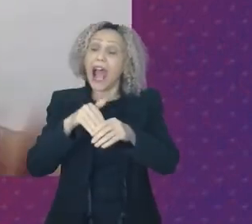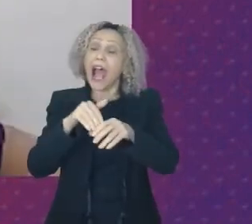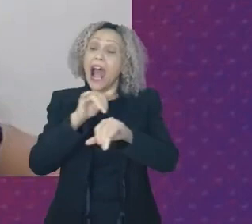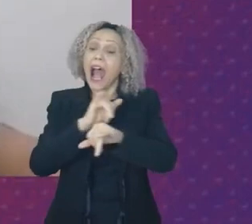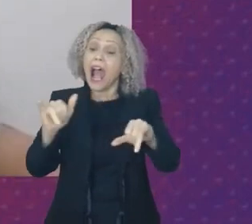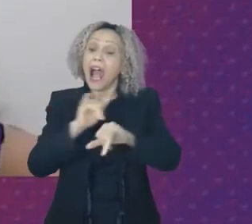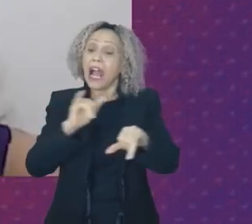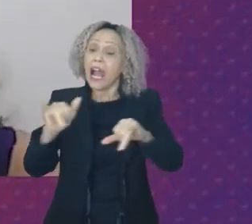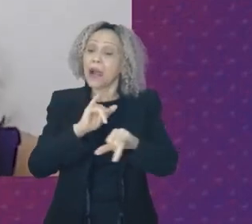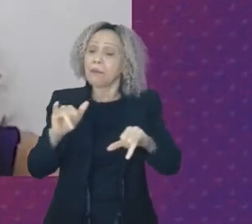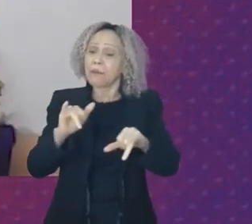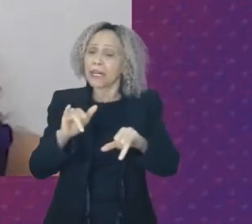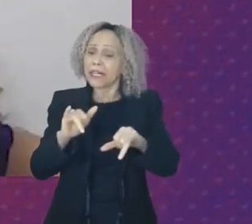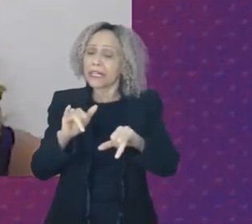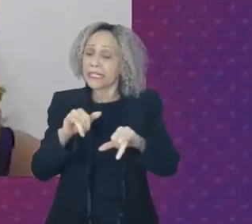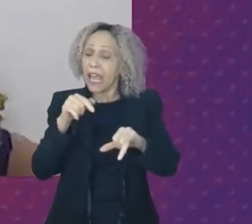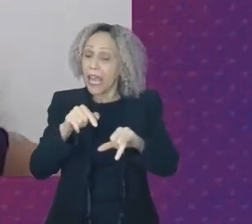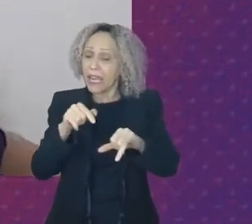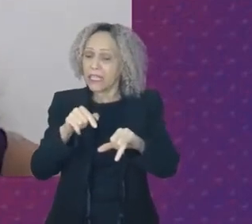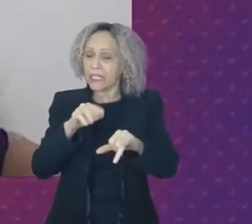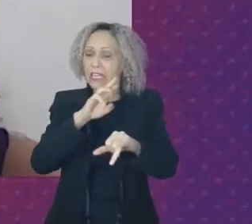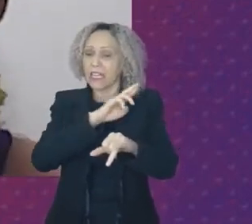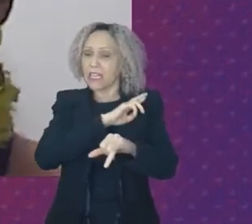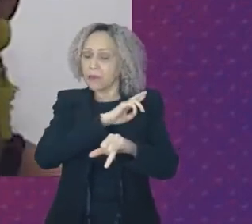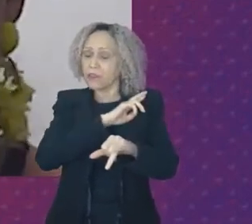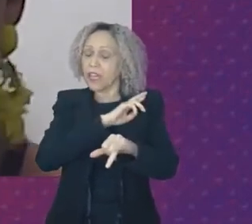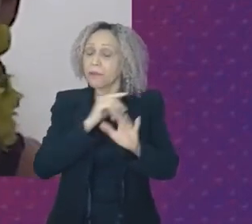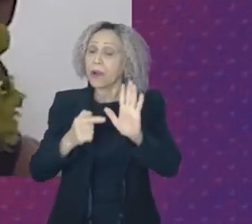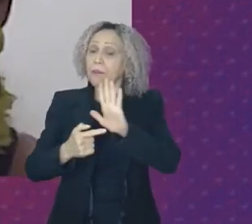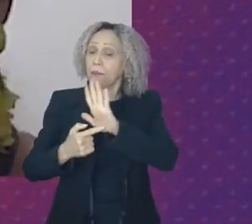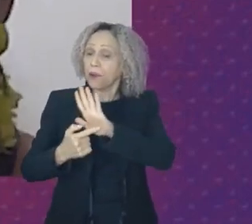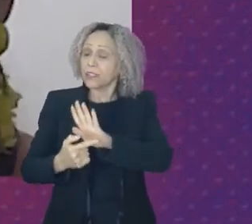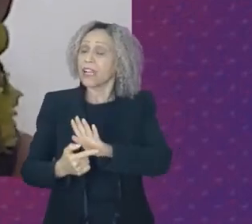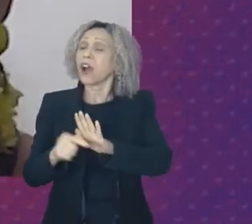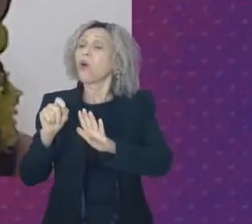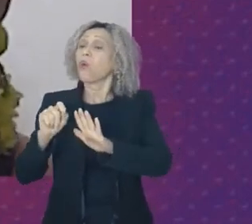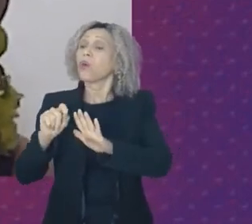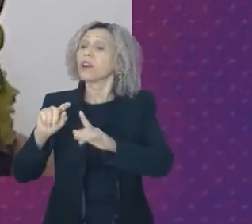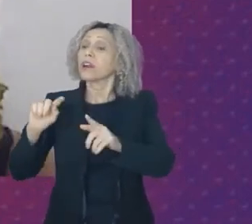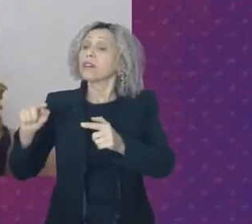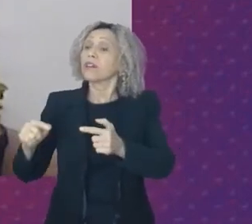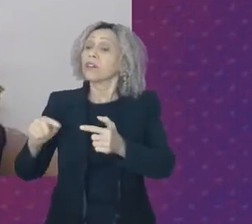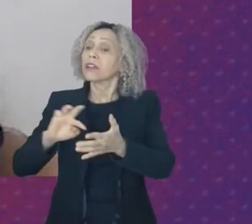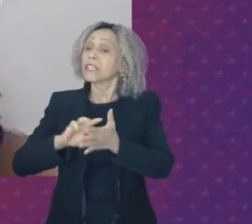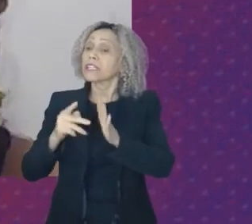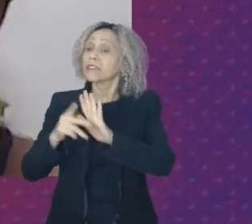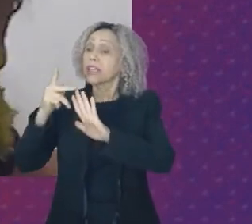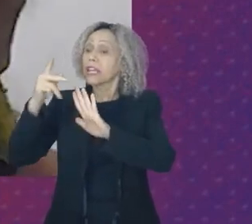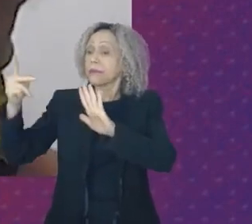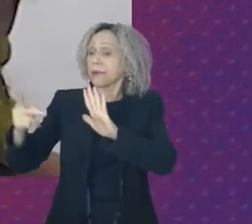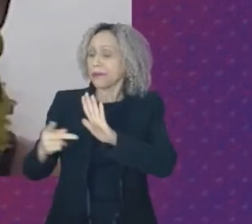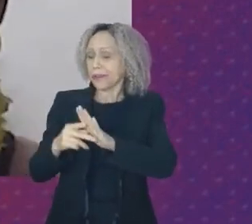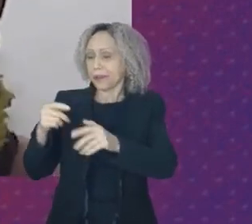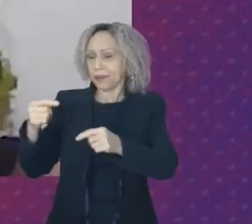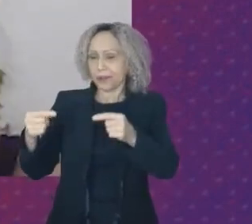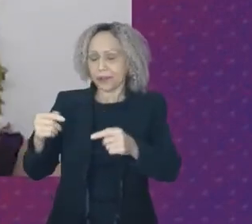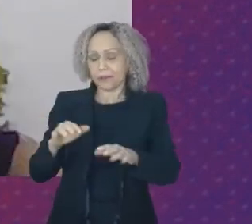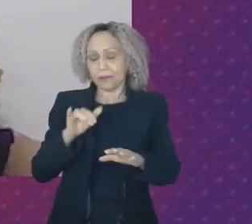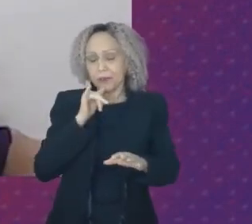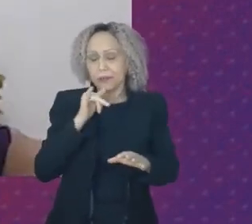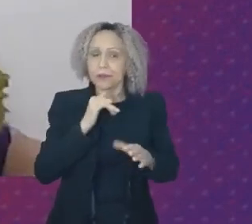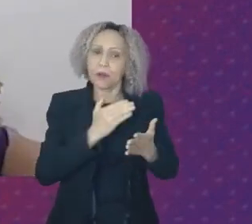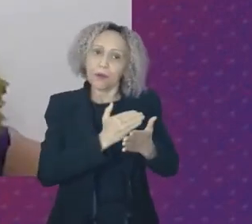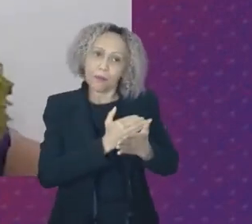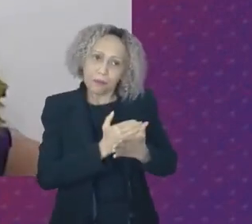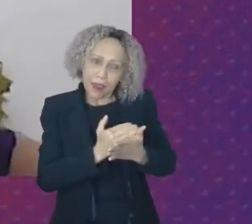para que no meio do processo de construção para a eleição a pessoa ainda tenha novas preocupações. O que vai acontecer é